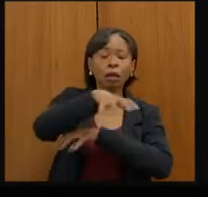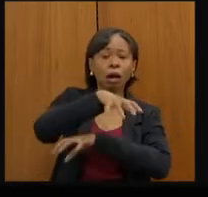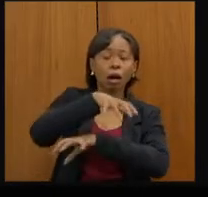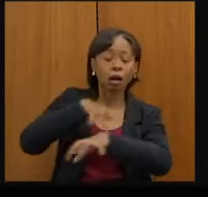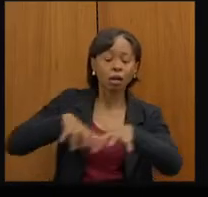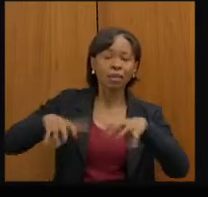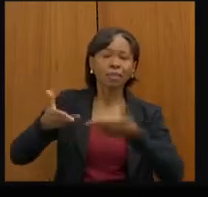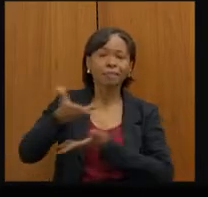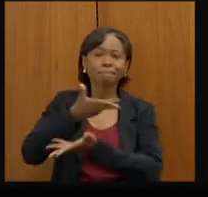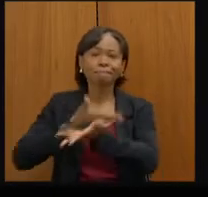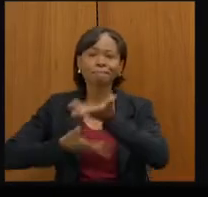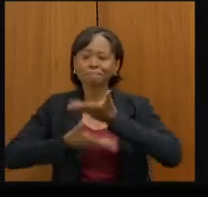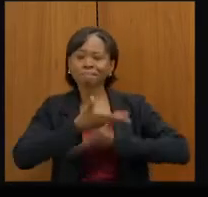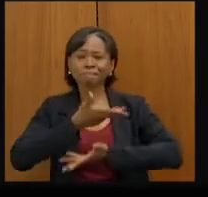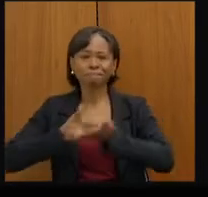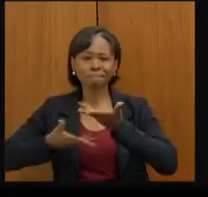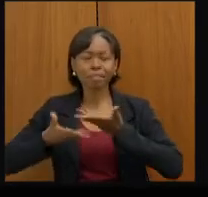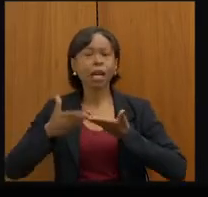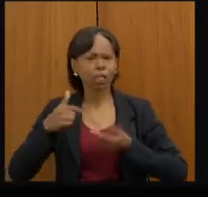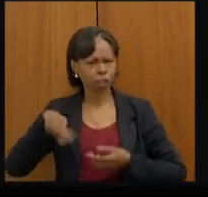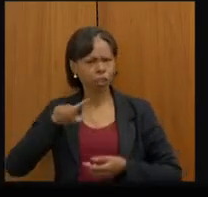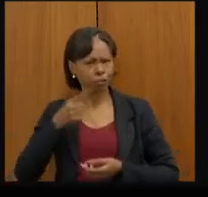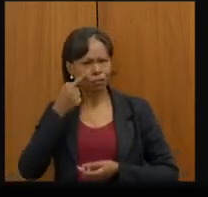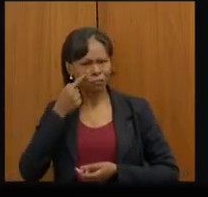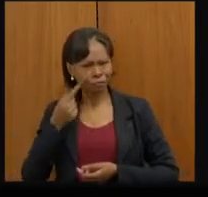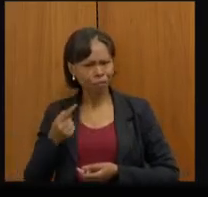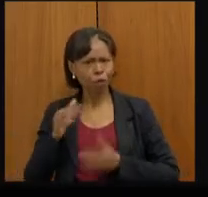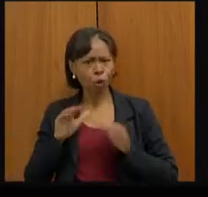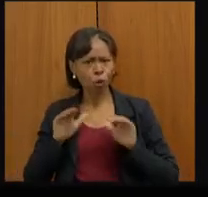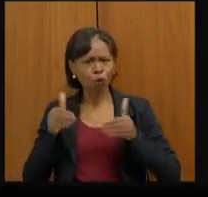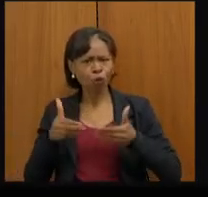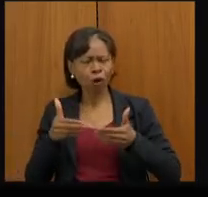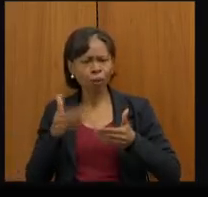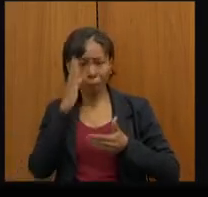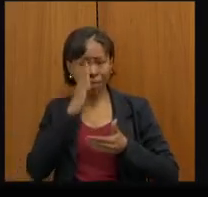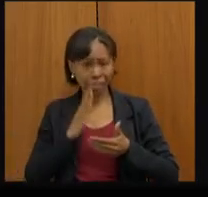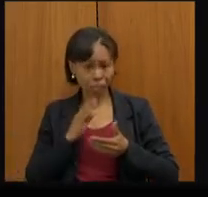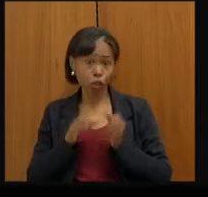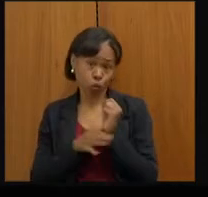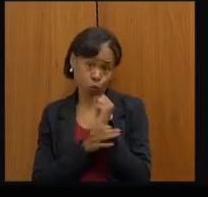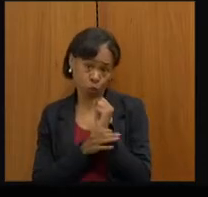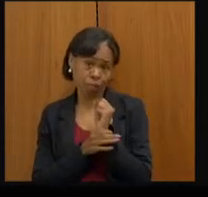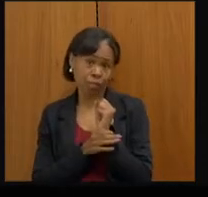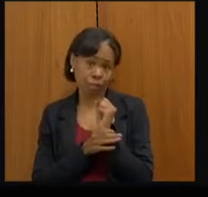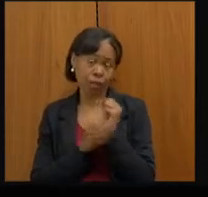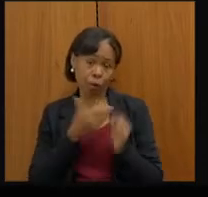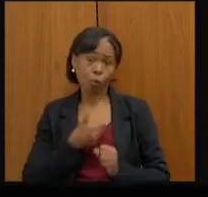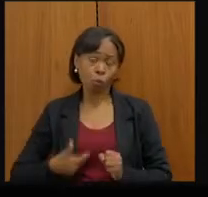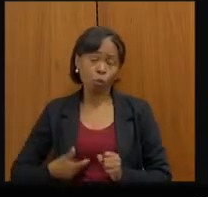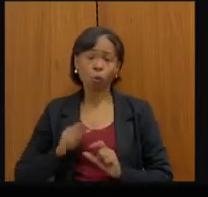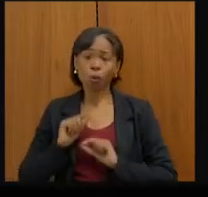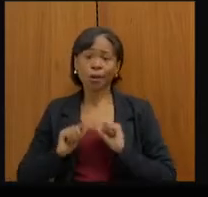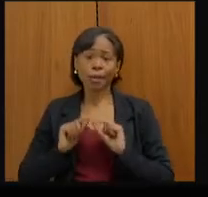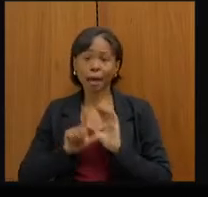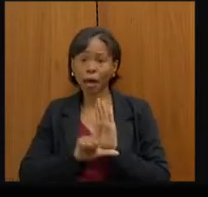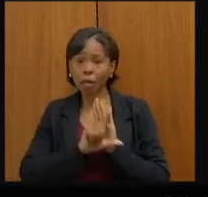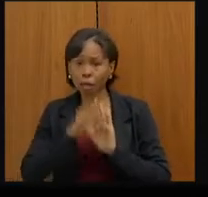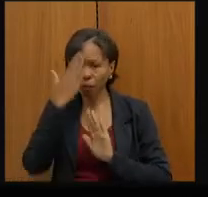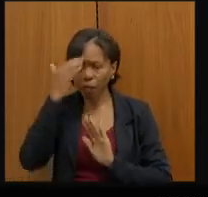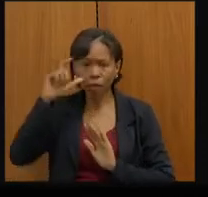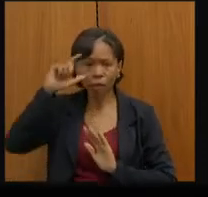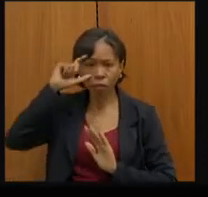e a gente acabou de ver aí no Fórum Brasileiro de Segurança Pública como a Lei Maria da Penha não produz depende para as mulheres negras